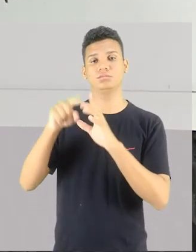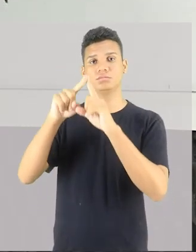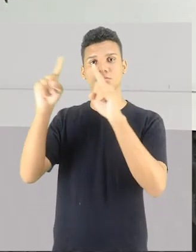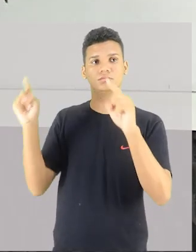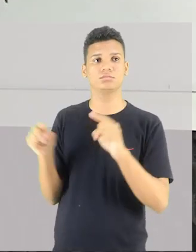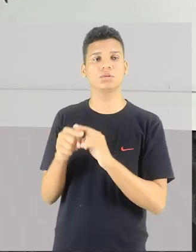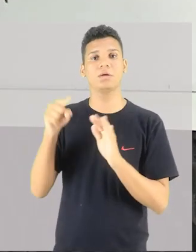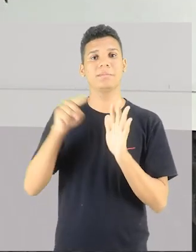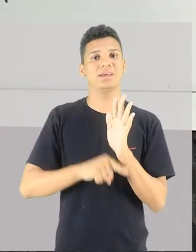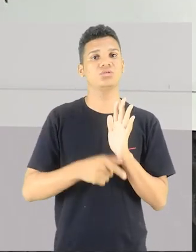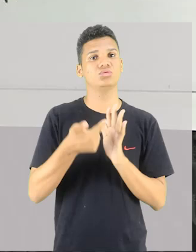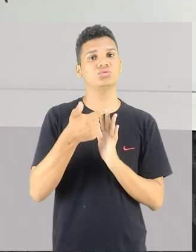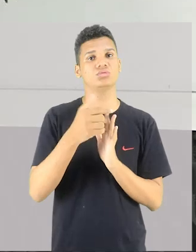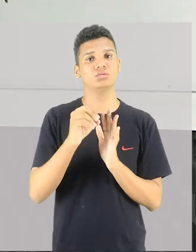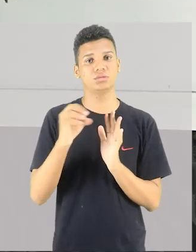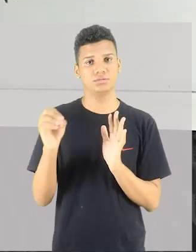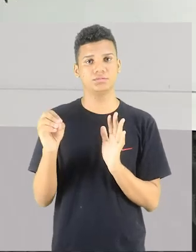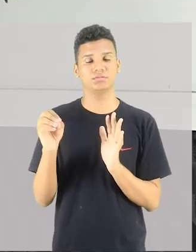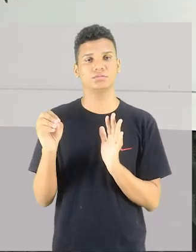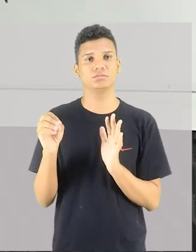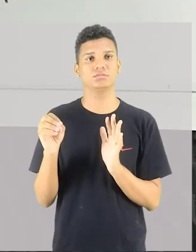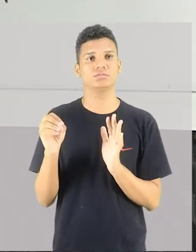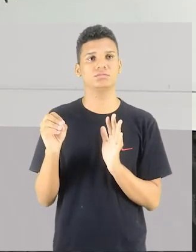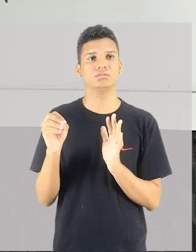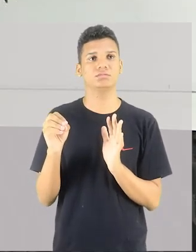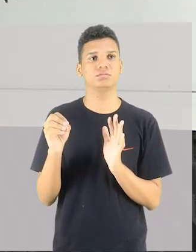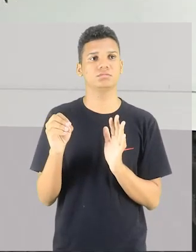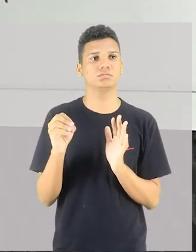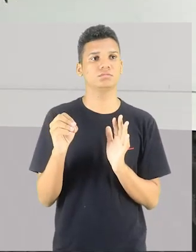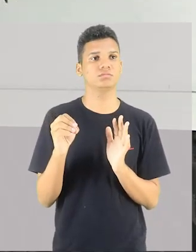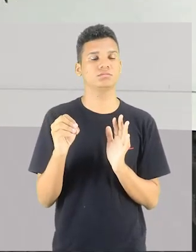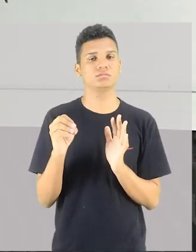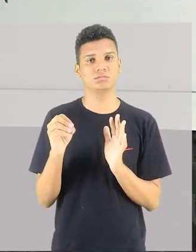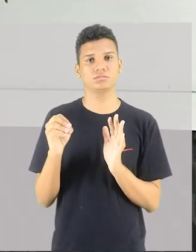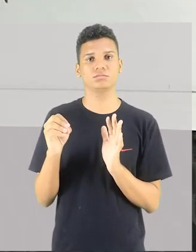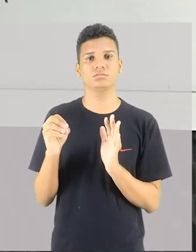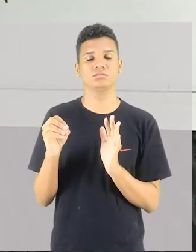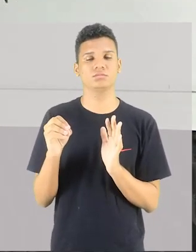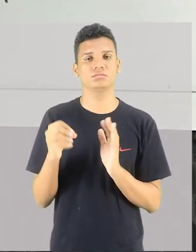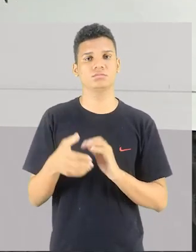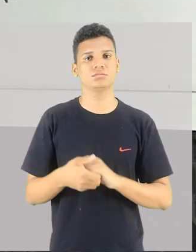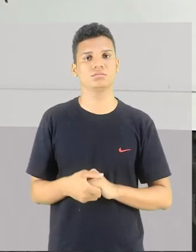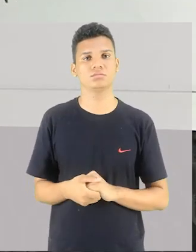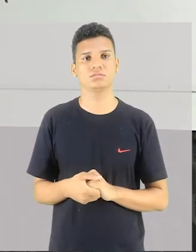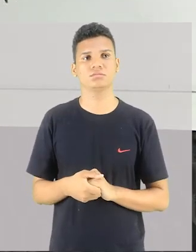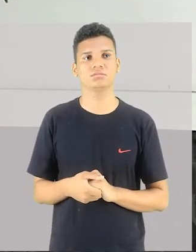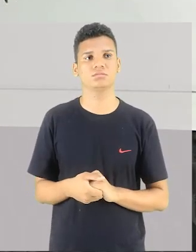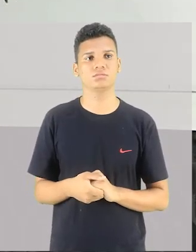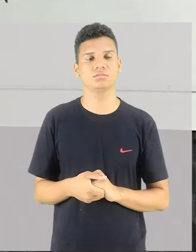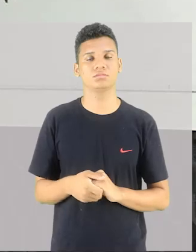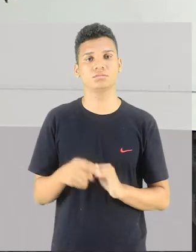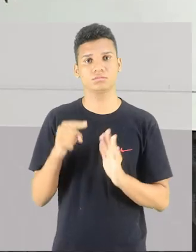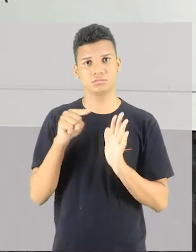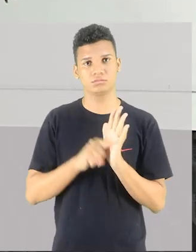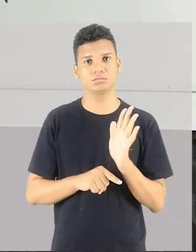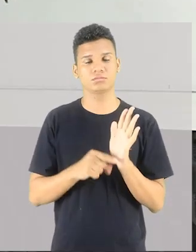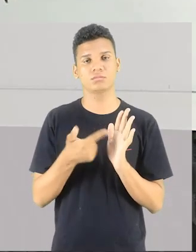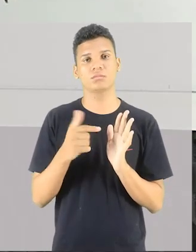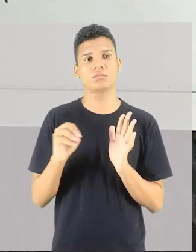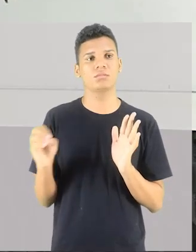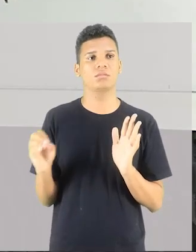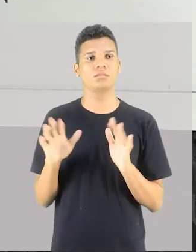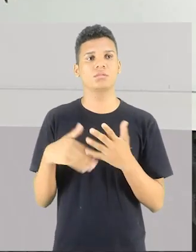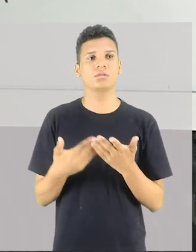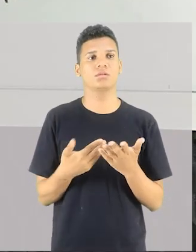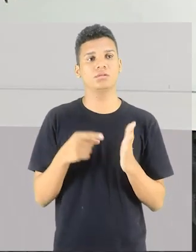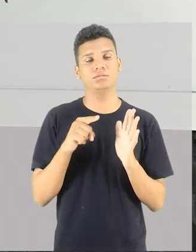- 200 que é a área do do Círculo desculpa do quadrado Então você vai ter